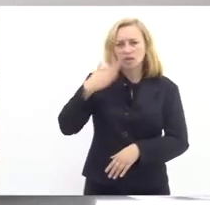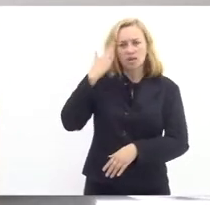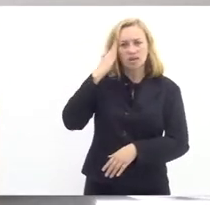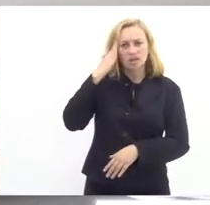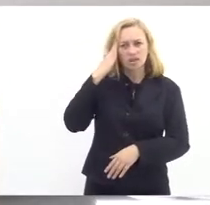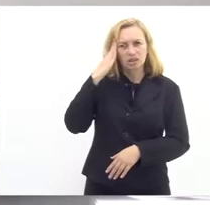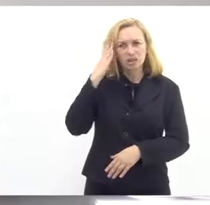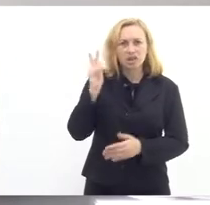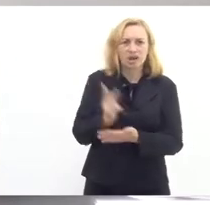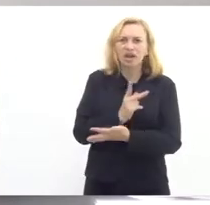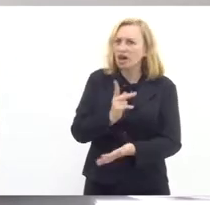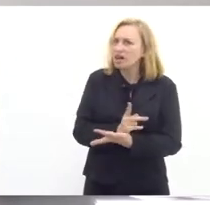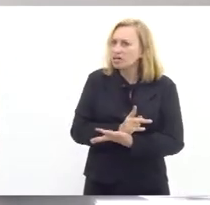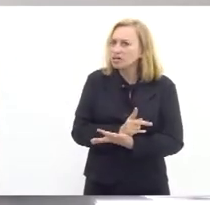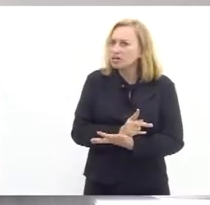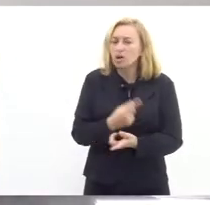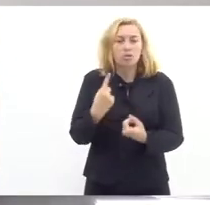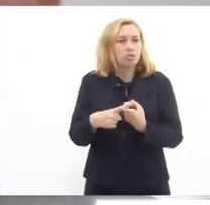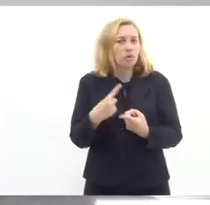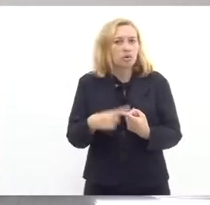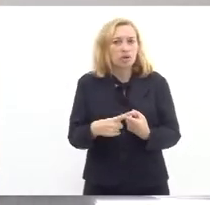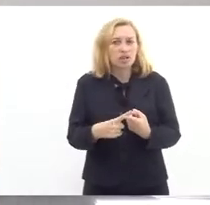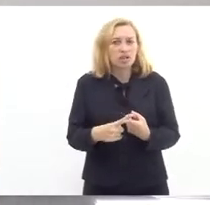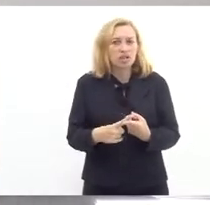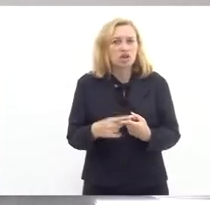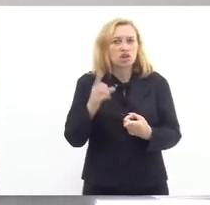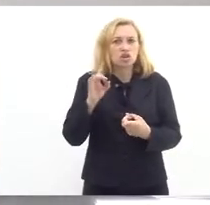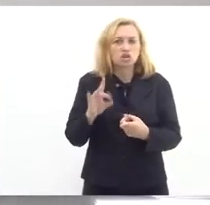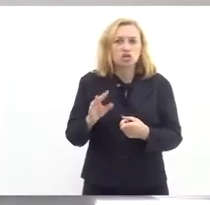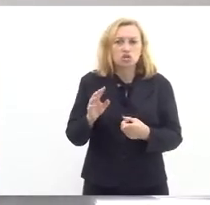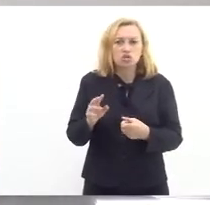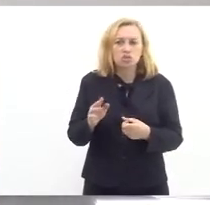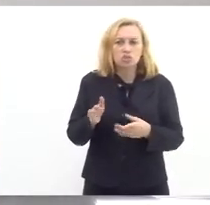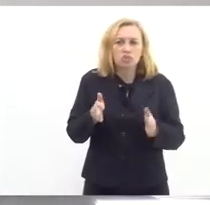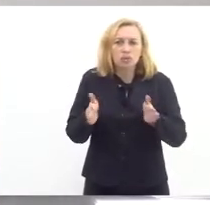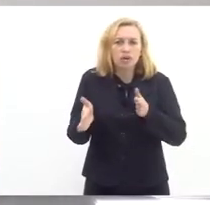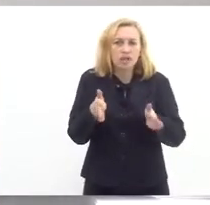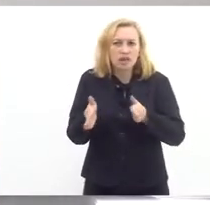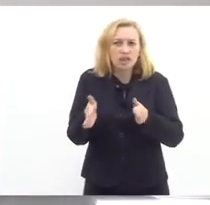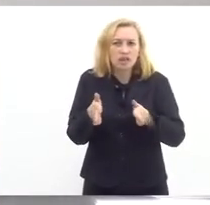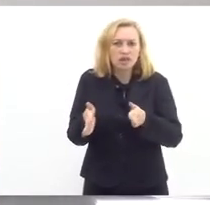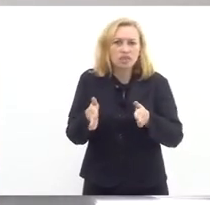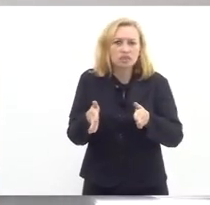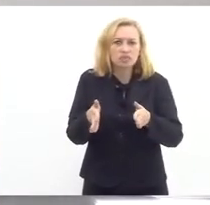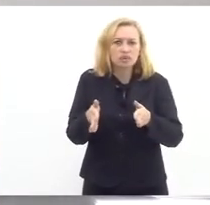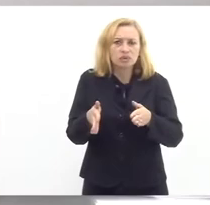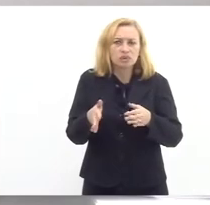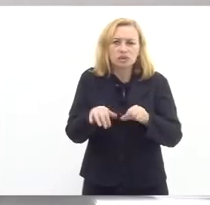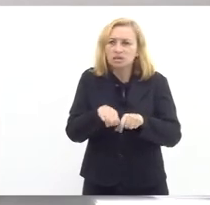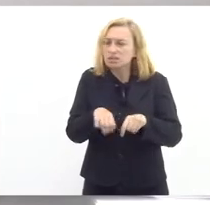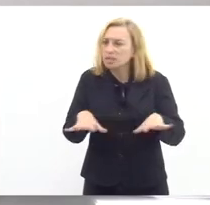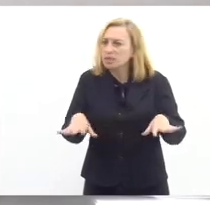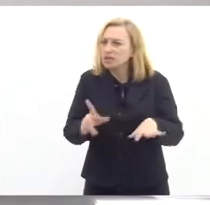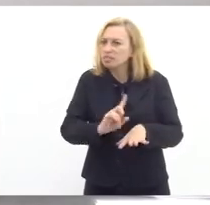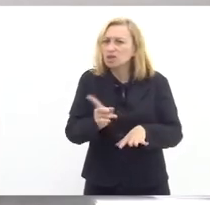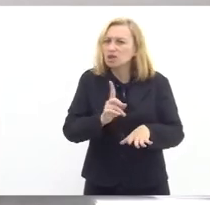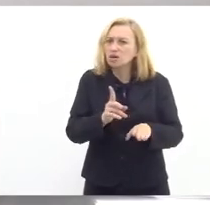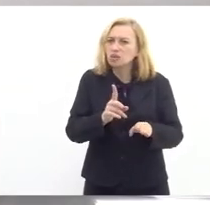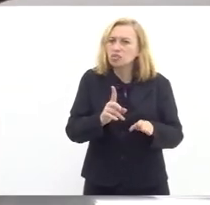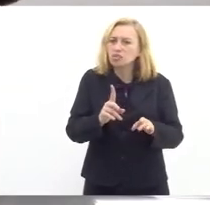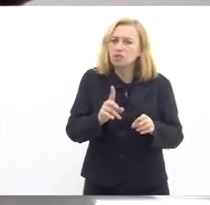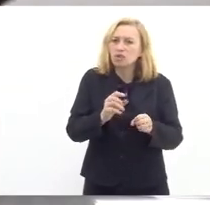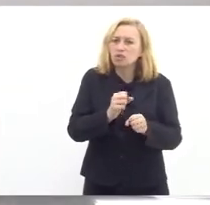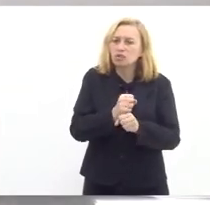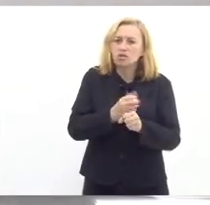feita de forma errada, porque era só para pegar o período da calamidade pública e não dos anos